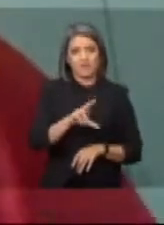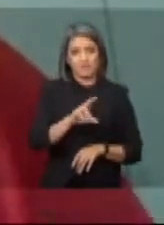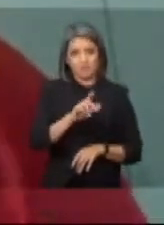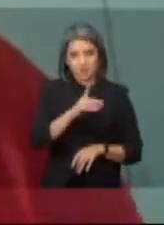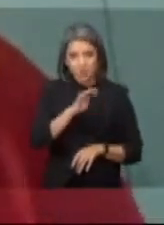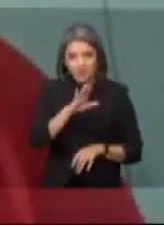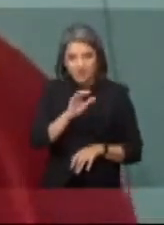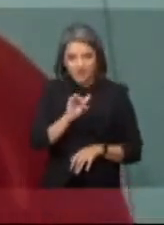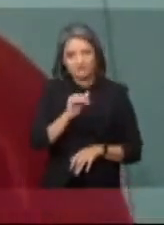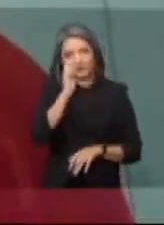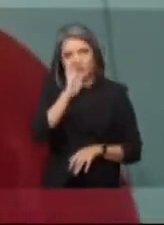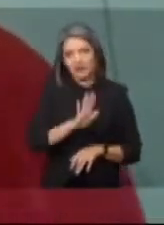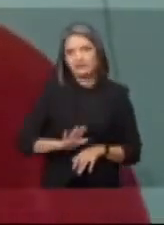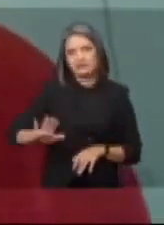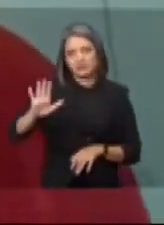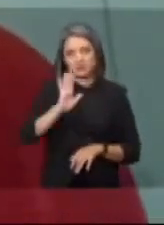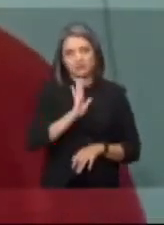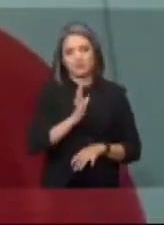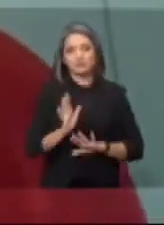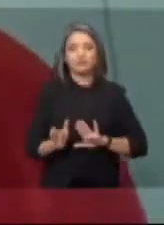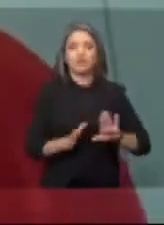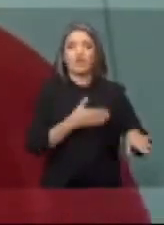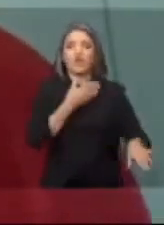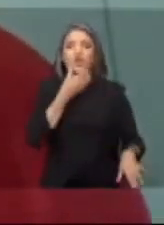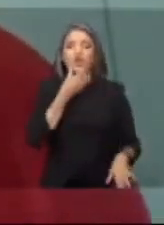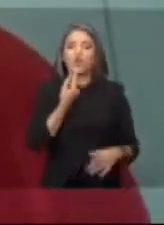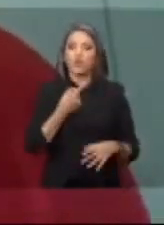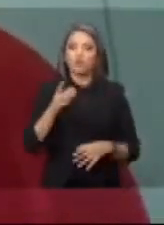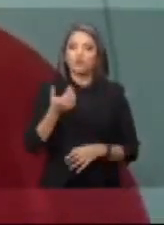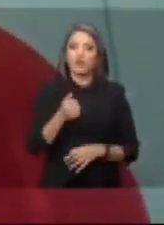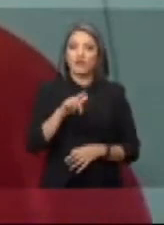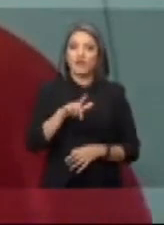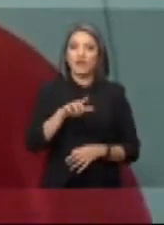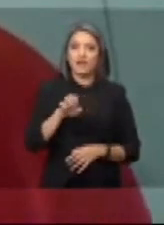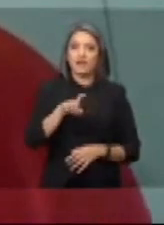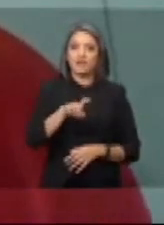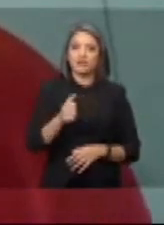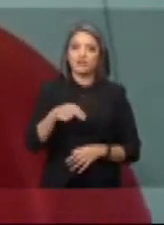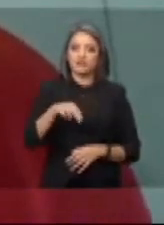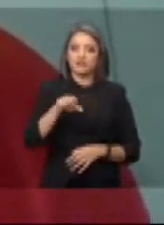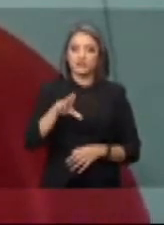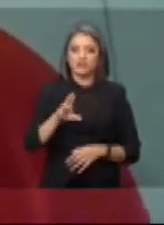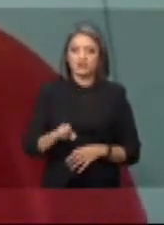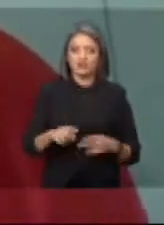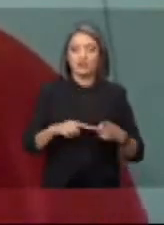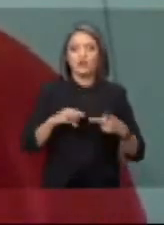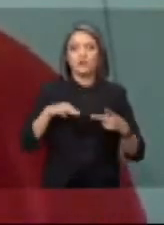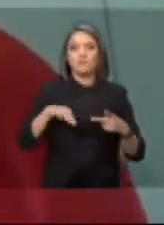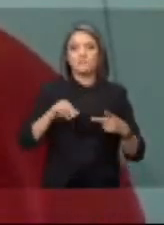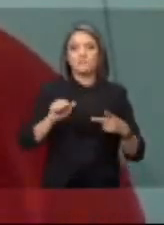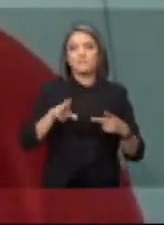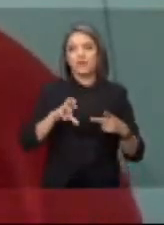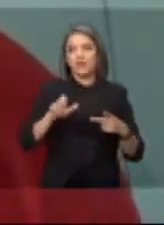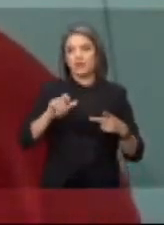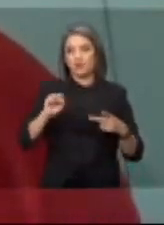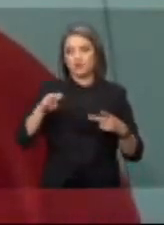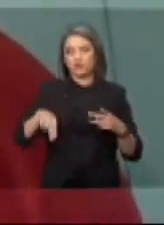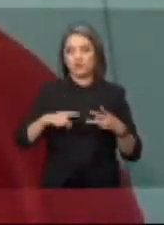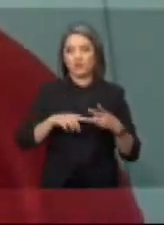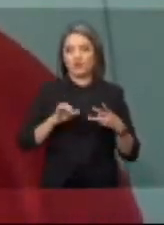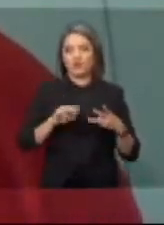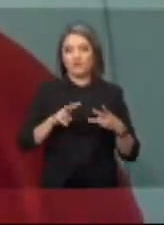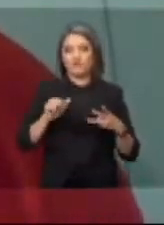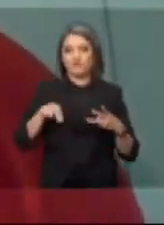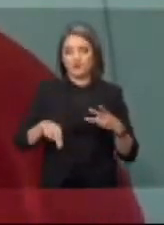para terminar, o Alexandre da Silva Martins, 12 anos, Marilson Pereira da Silva, 14 anos, Ivan de